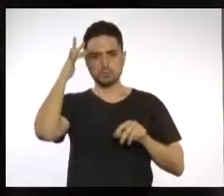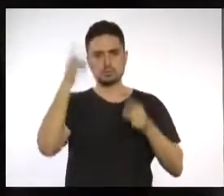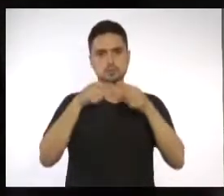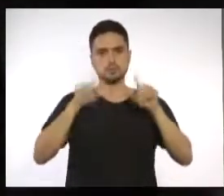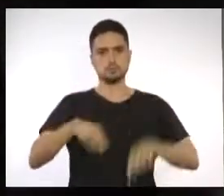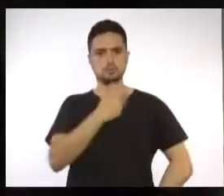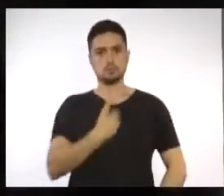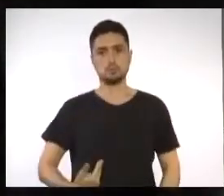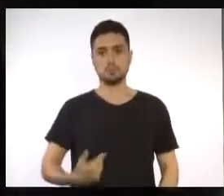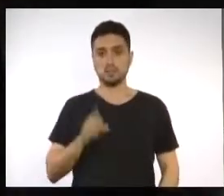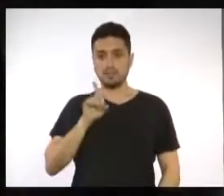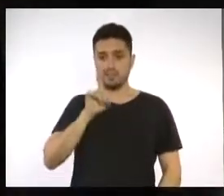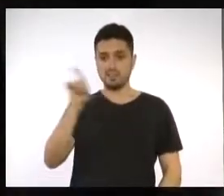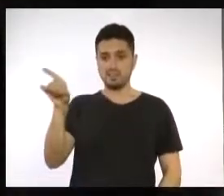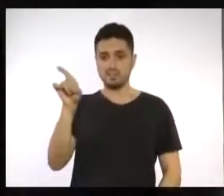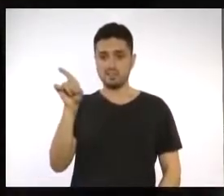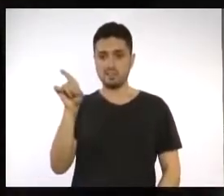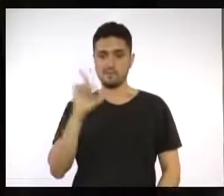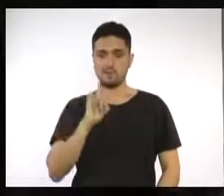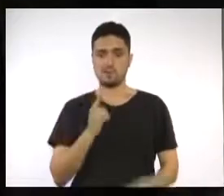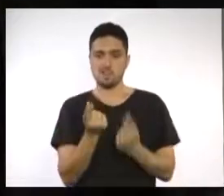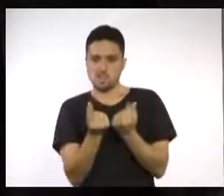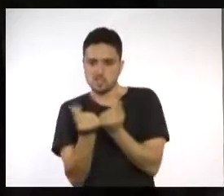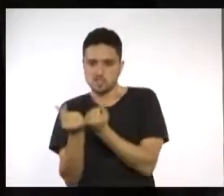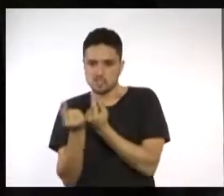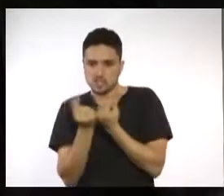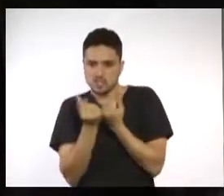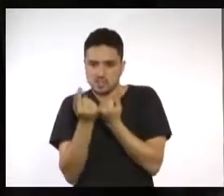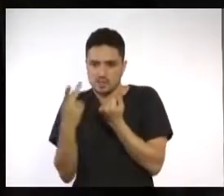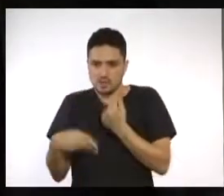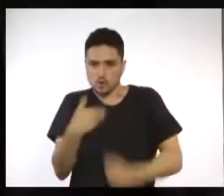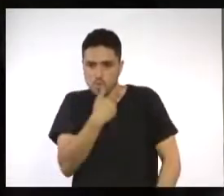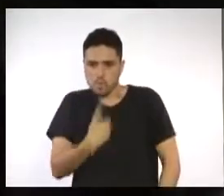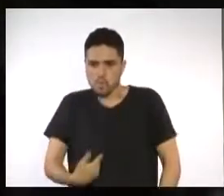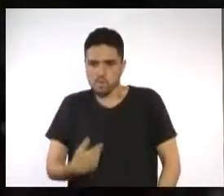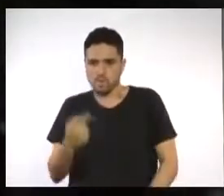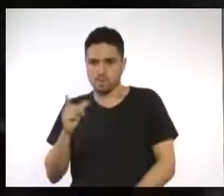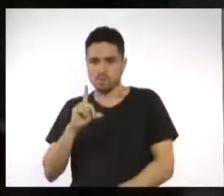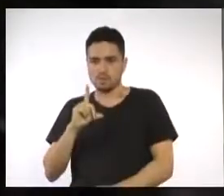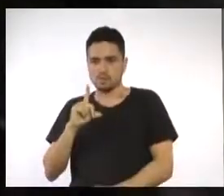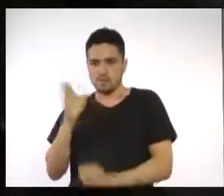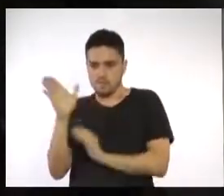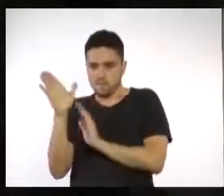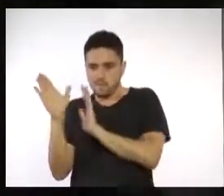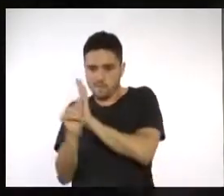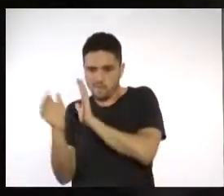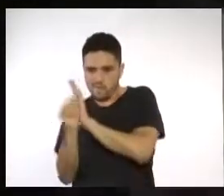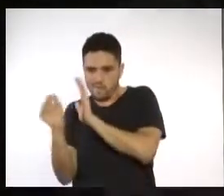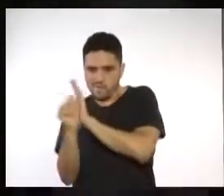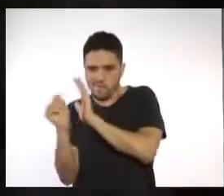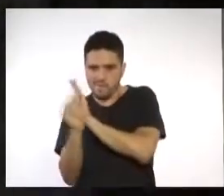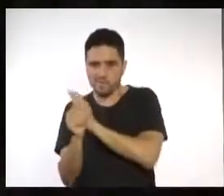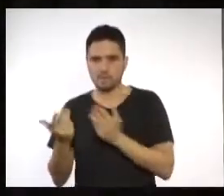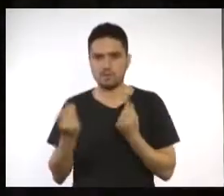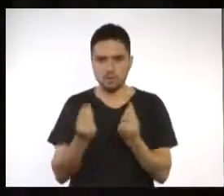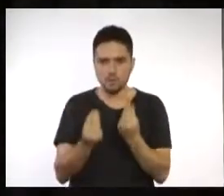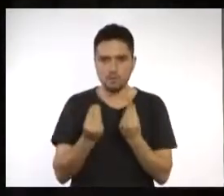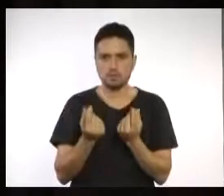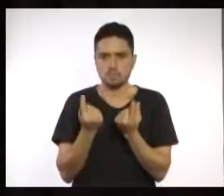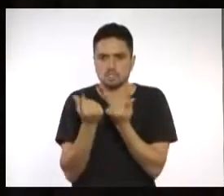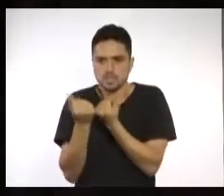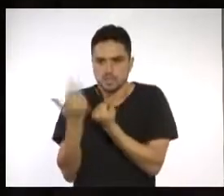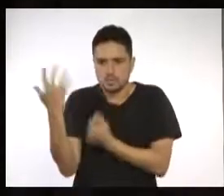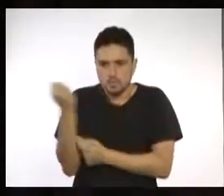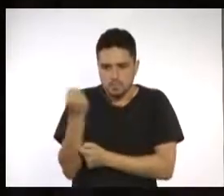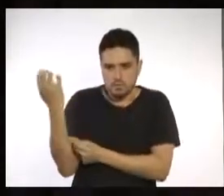um parasita do sistema financeiro, um parasita dos fundos de pensão, sobre quem pesam graves acusações sobre